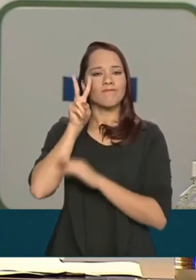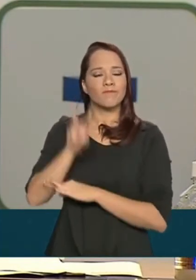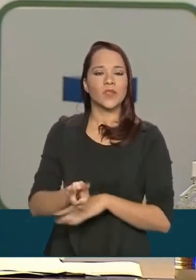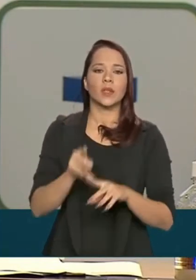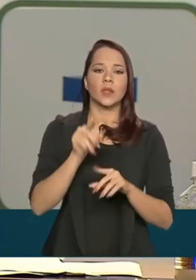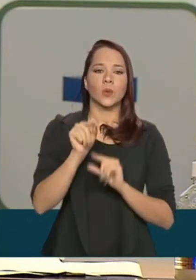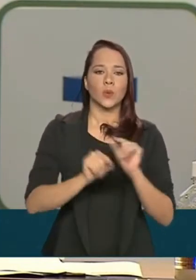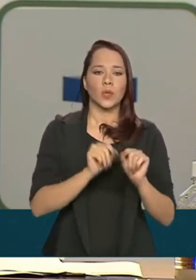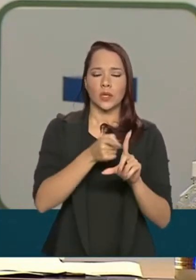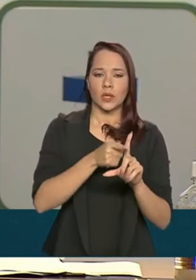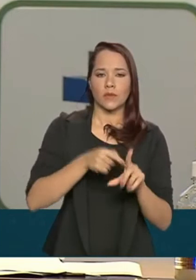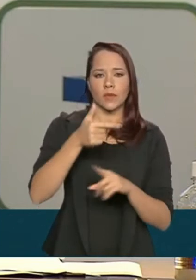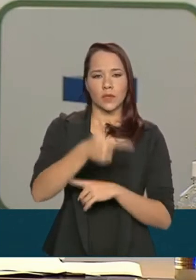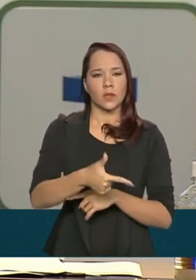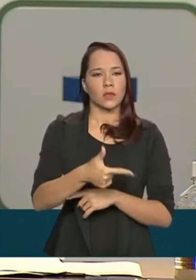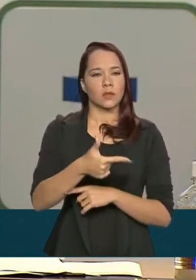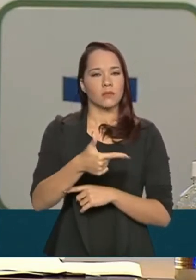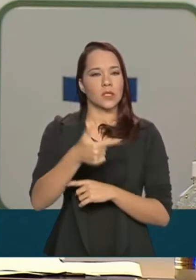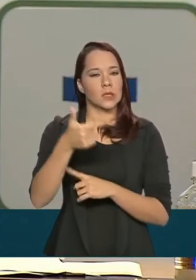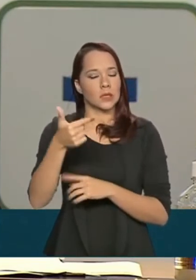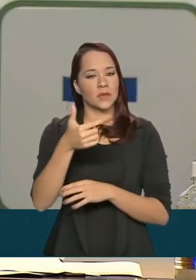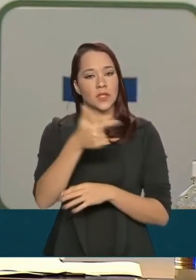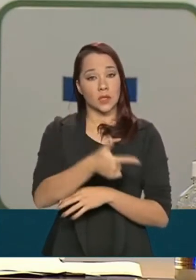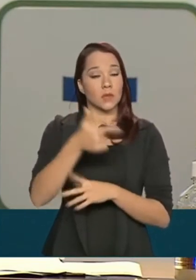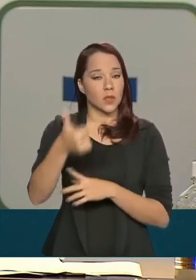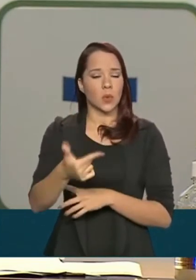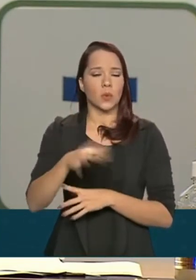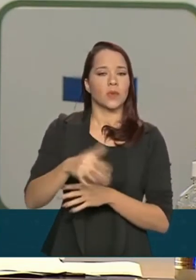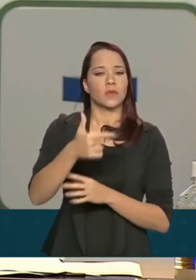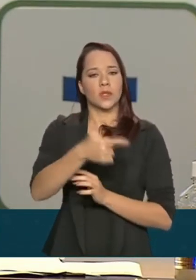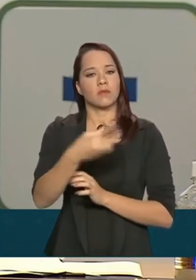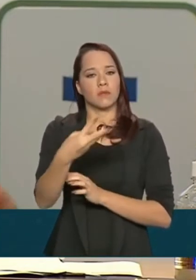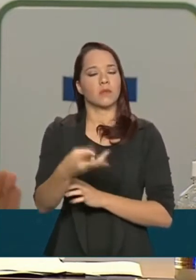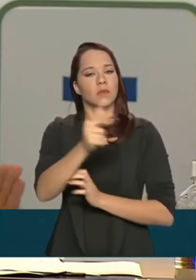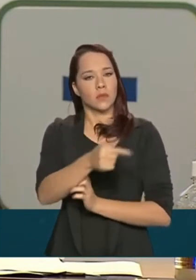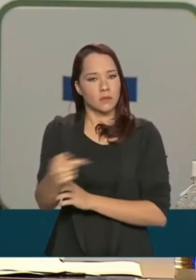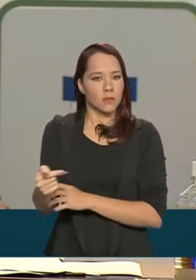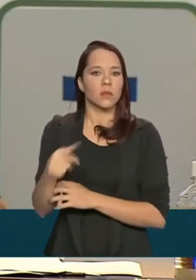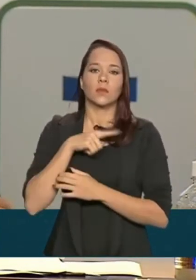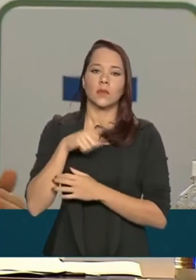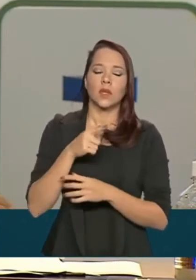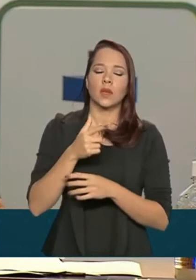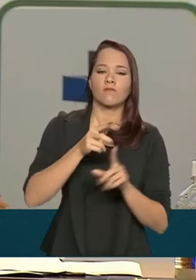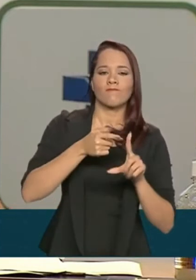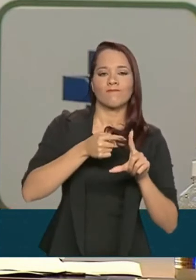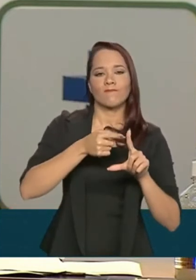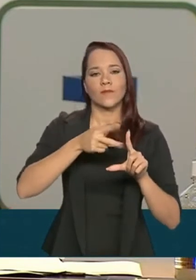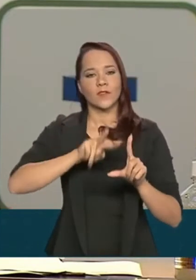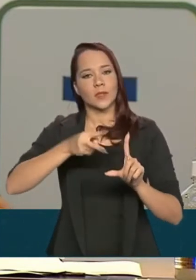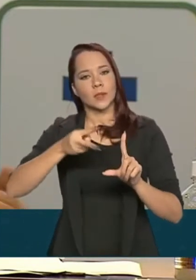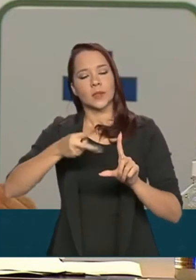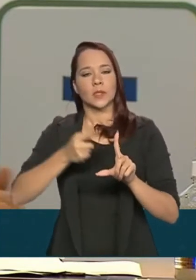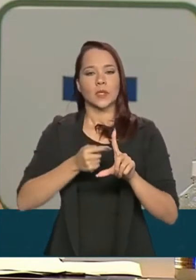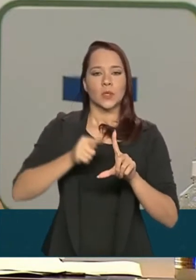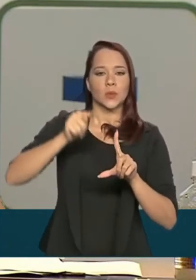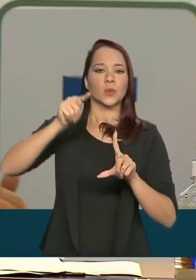longo desde a 22ª, 23ª semana, temos pequenas variações para